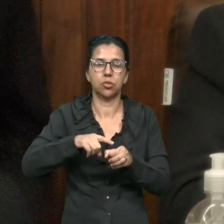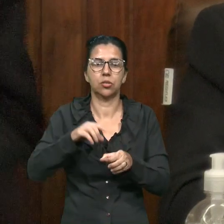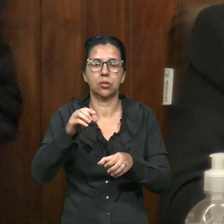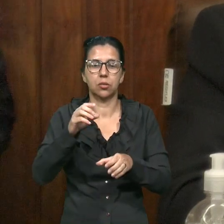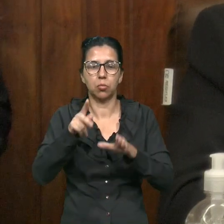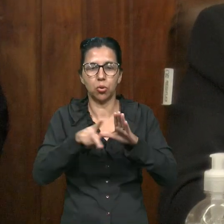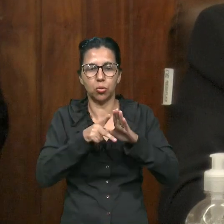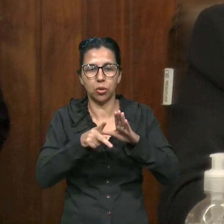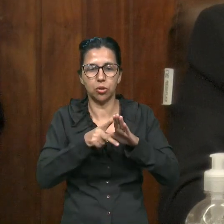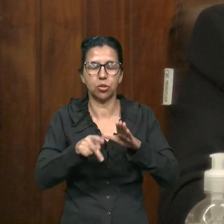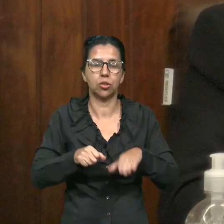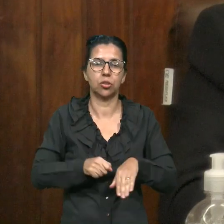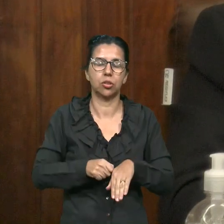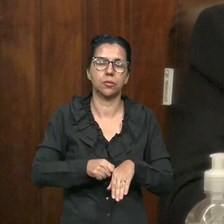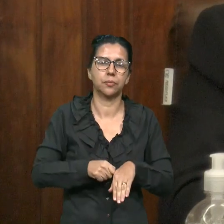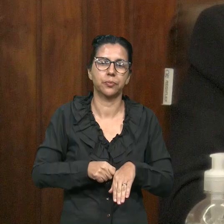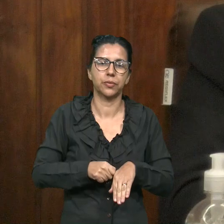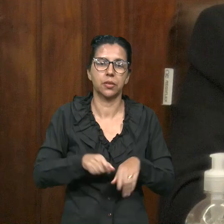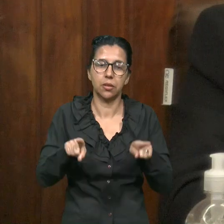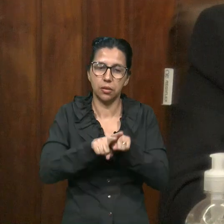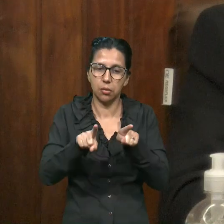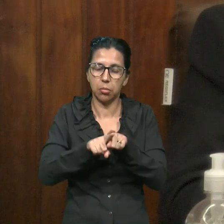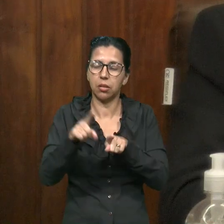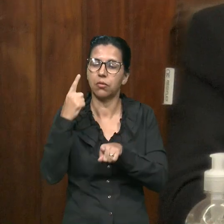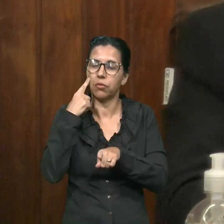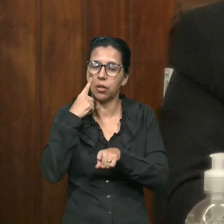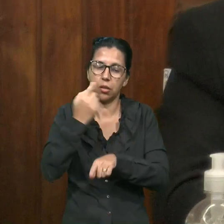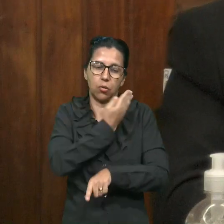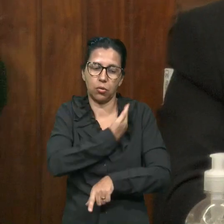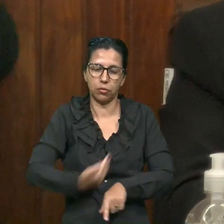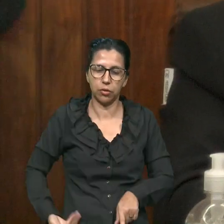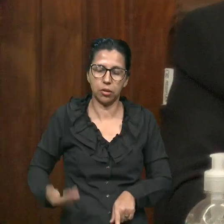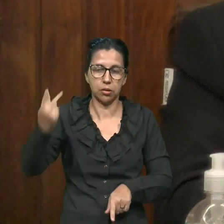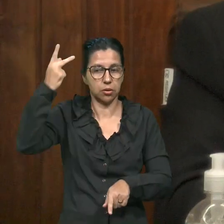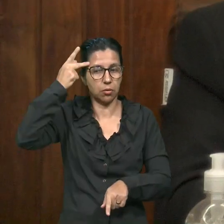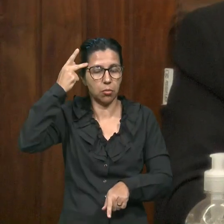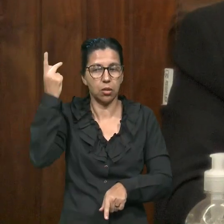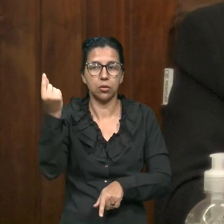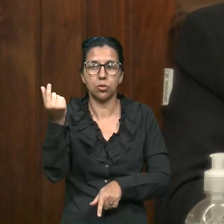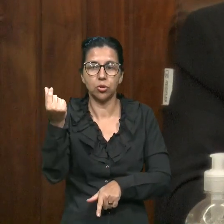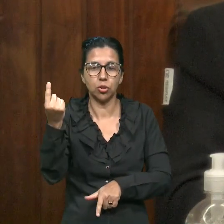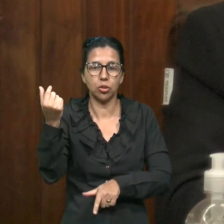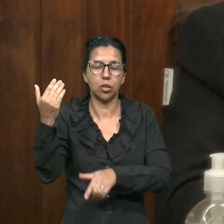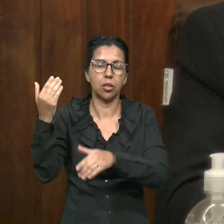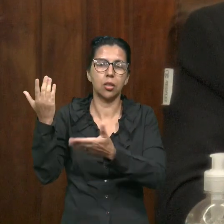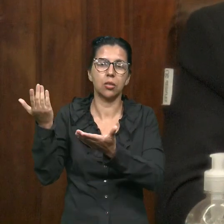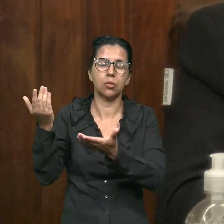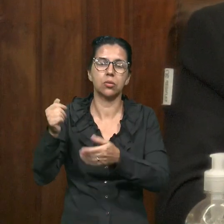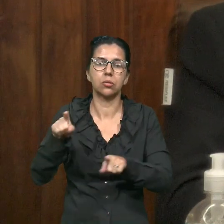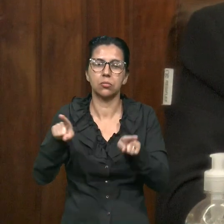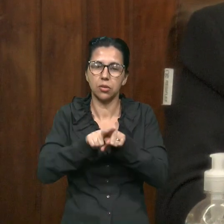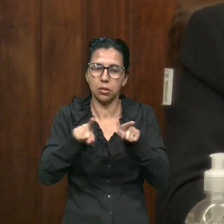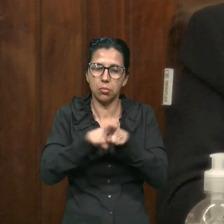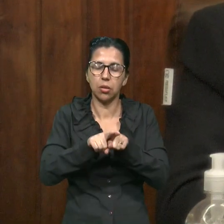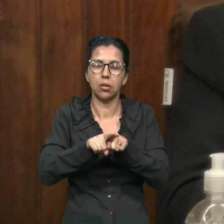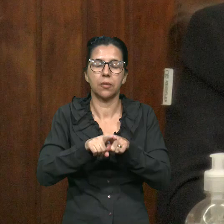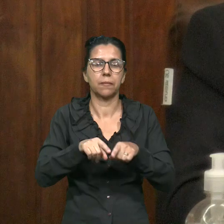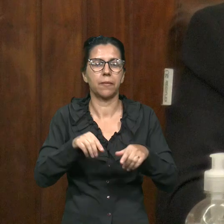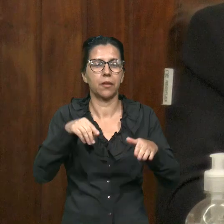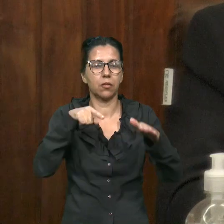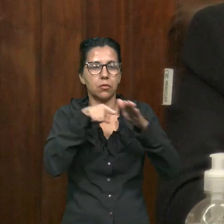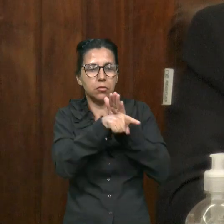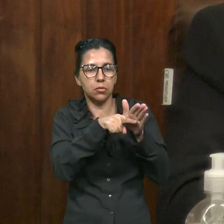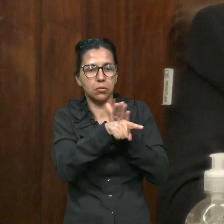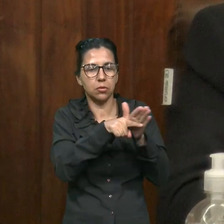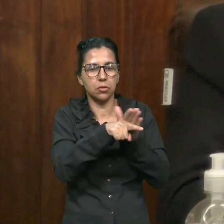Estado, para haver verba do Governo do Estado de São Paulo envolvida, e o Tribunal de Contas do Estado de São Paulo, órgão